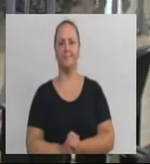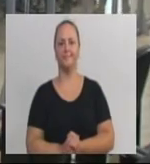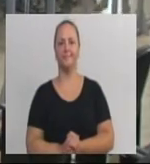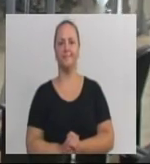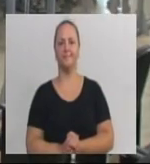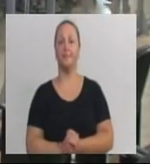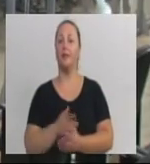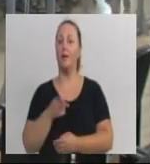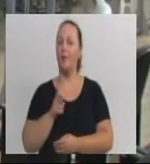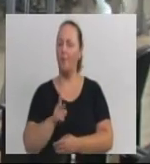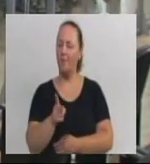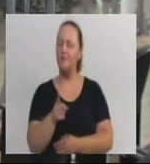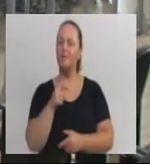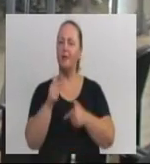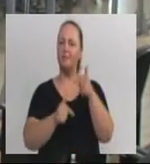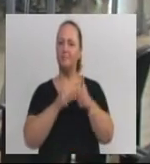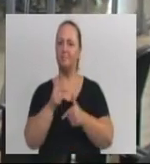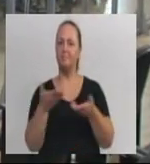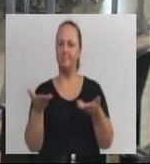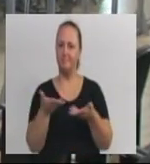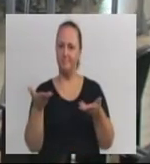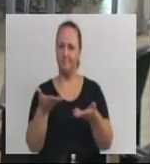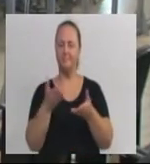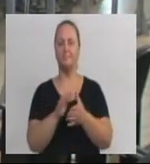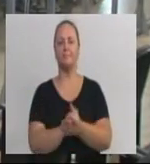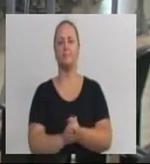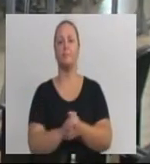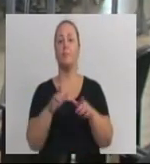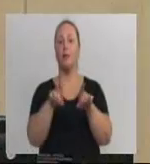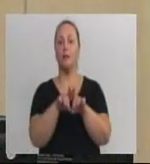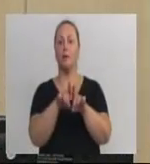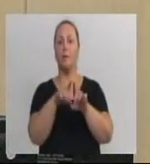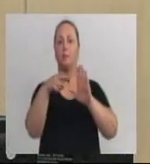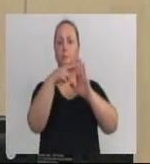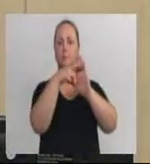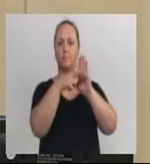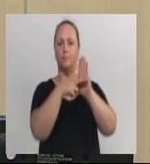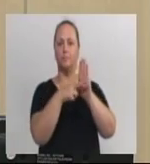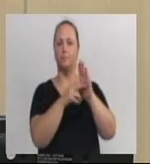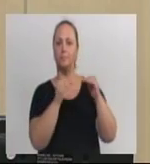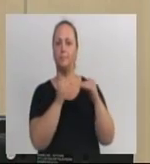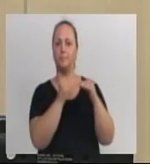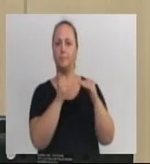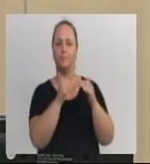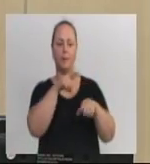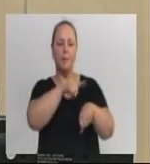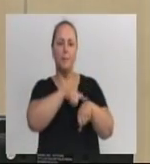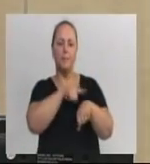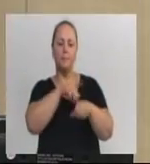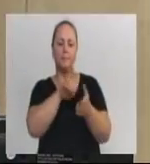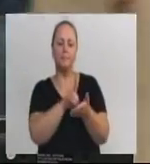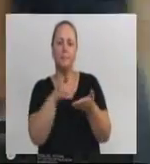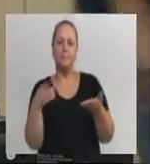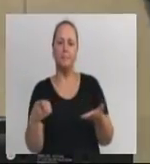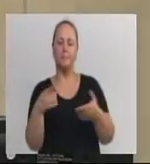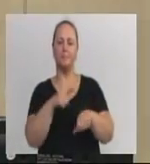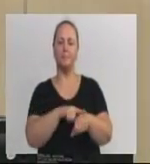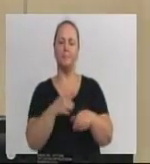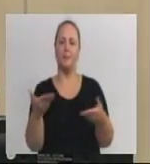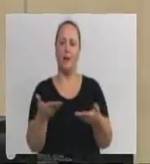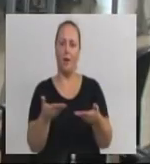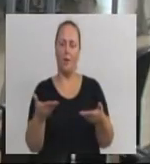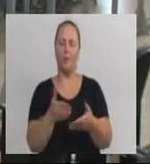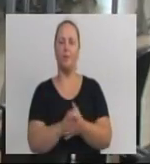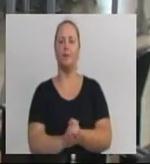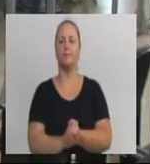Dando sequência aos nossos trabalhos, quero convidar para, de acordo com o nosso regimento interno, fazer o momento bíblico desta sessão, vereador